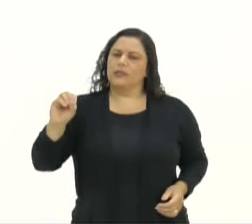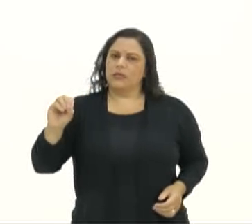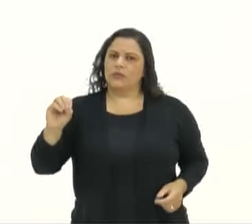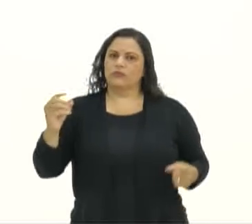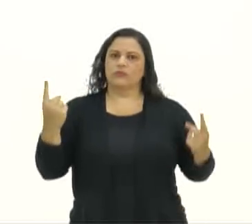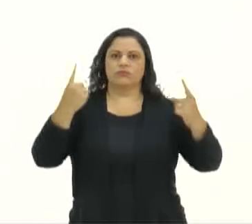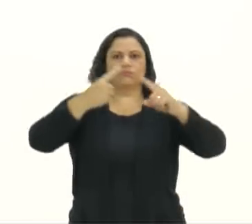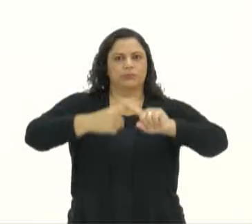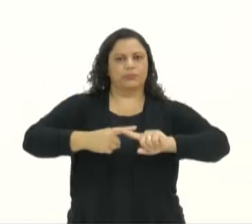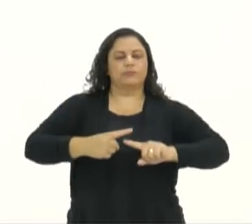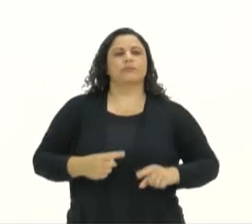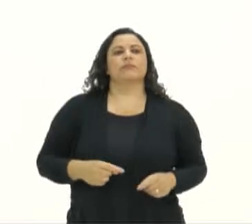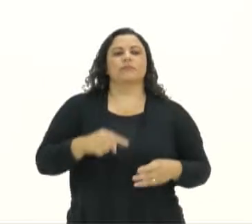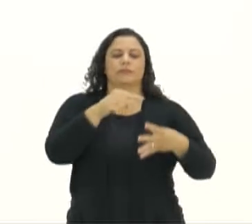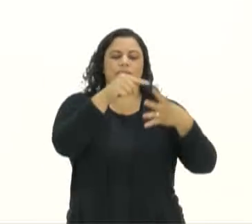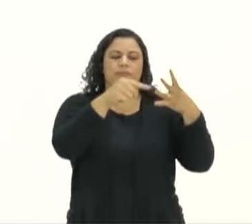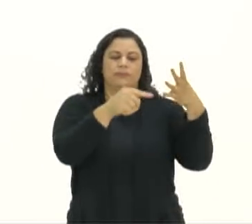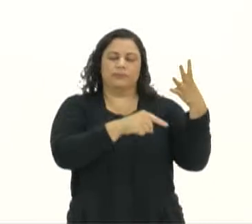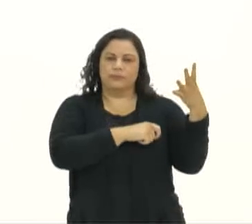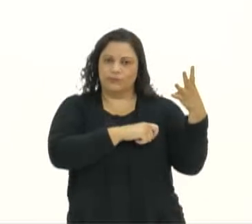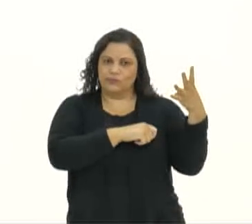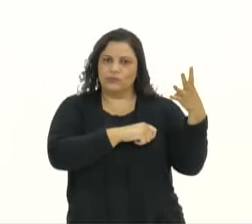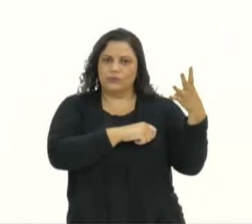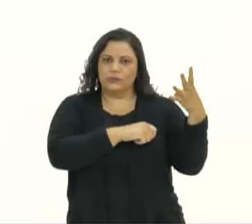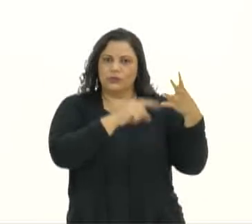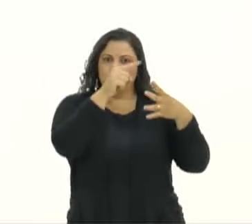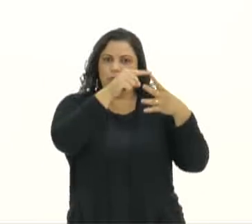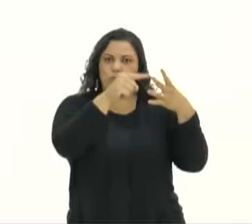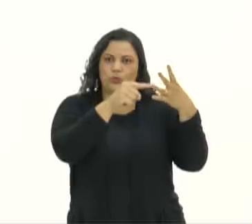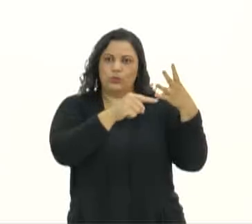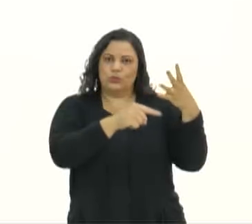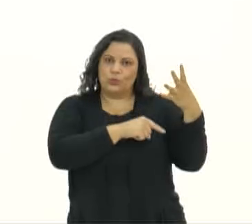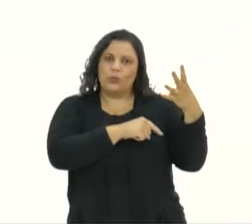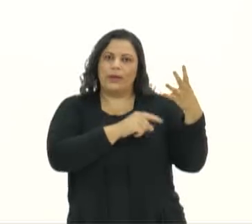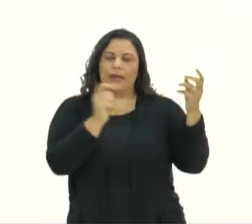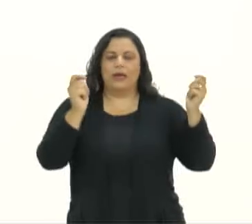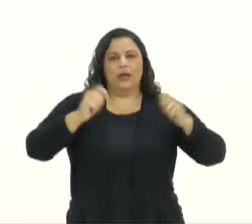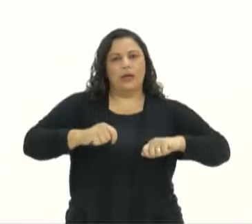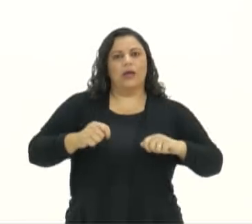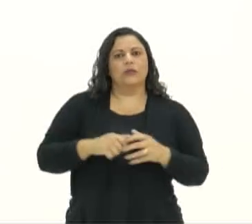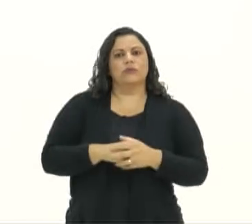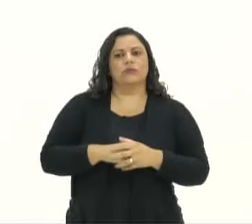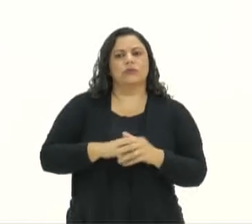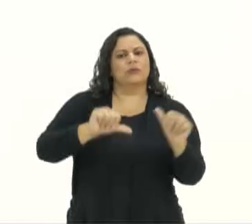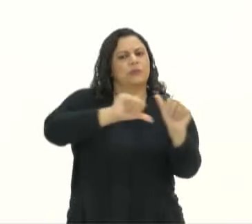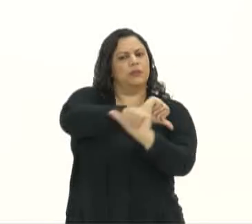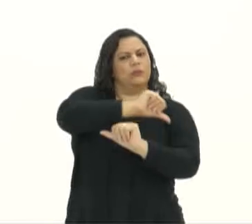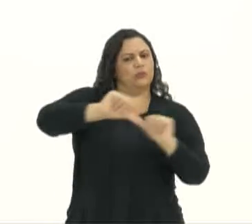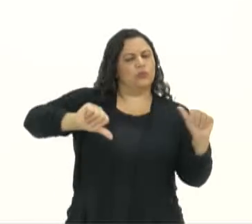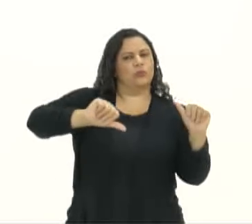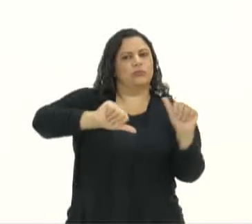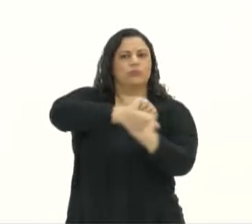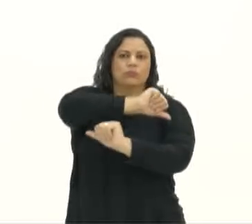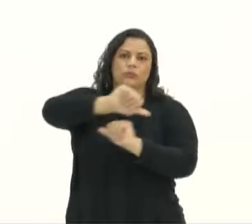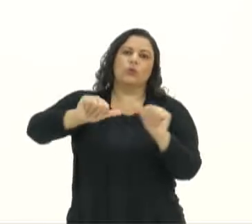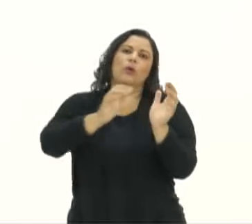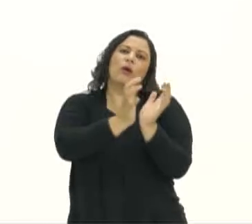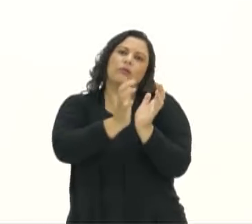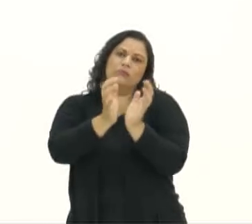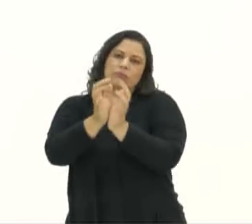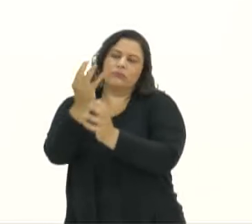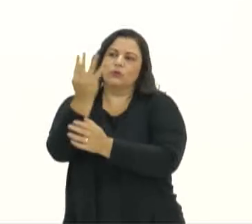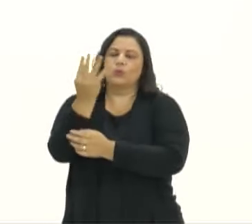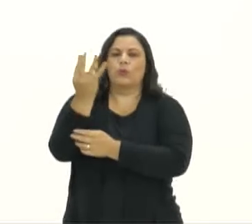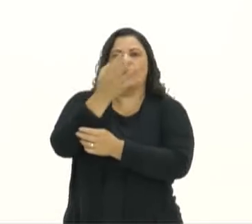tá? Entre os 4 estilos nas provas individuais, além do revezamento com equipes de